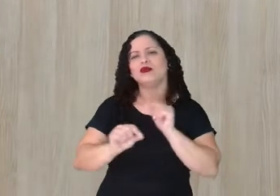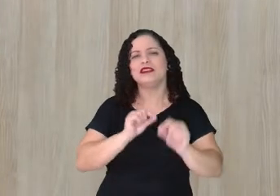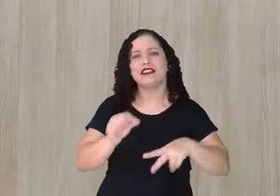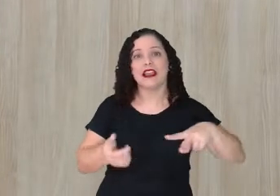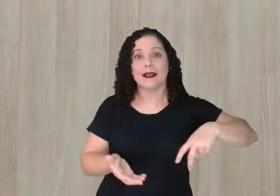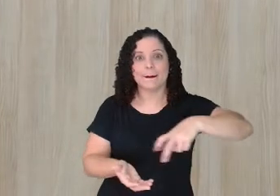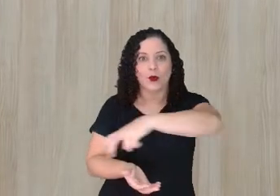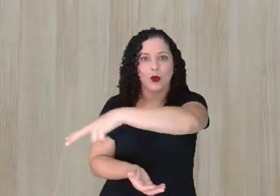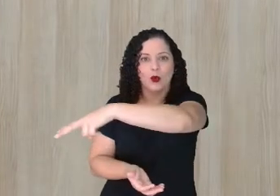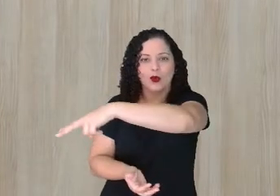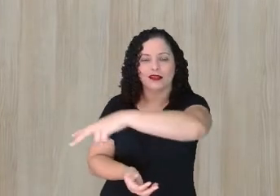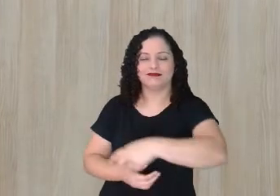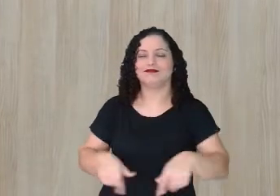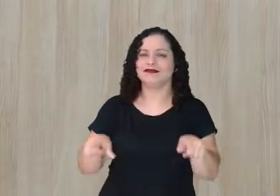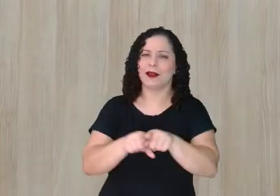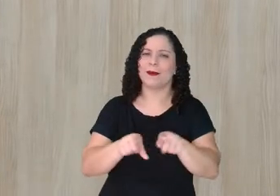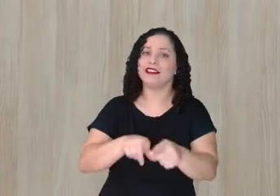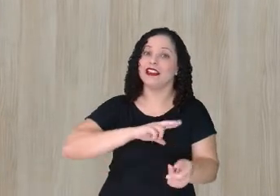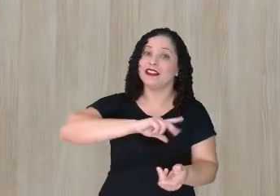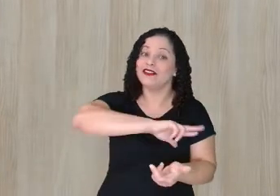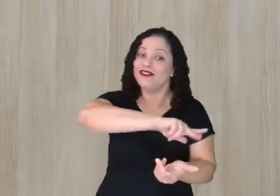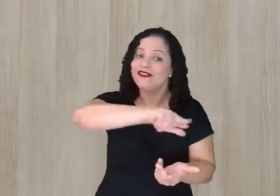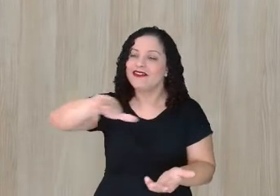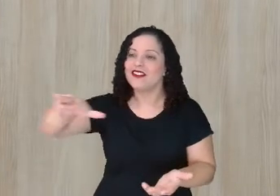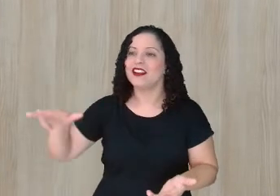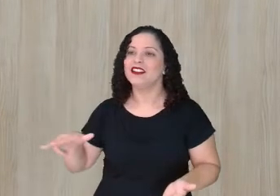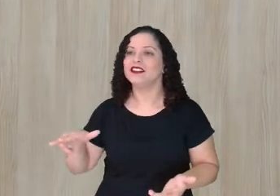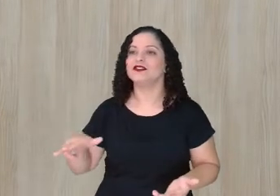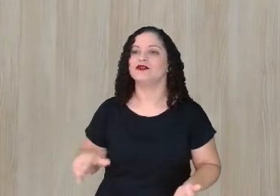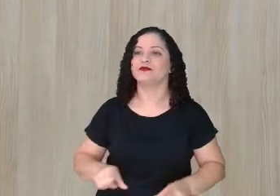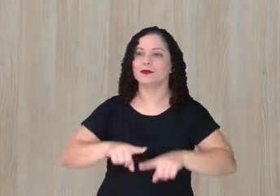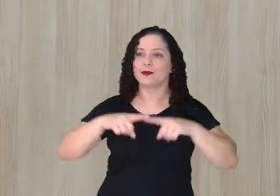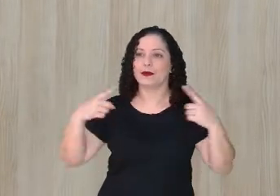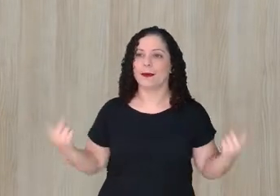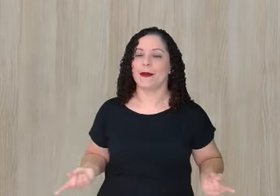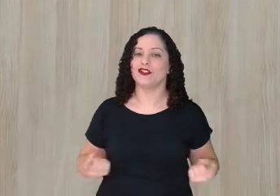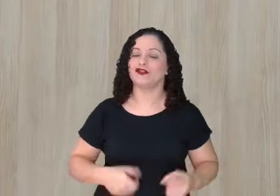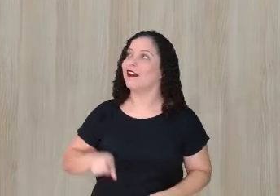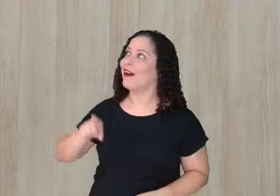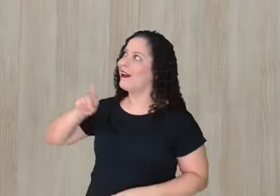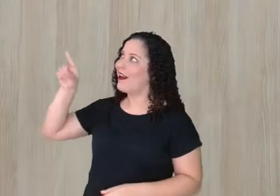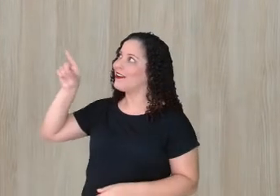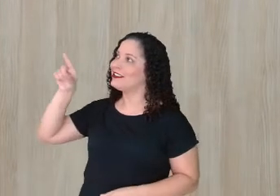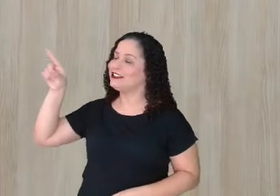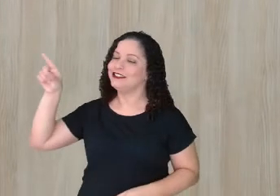não é? E aí nós temos aí neste exemplo